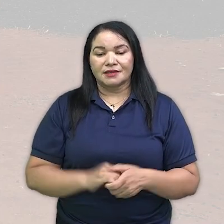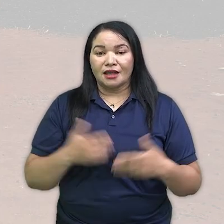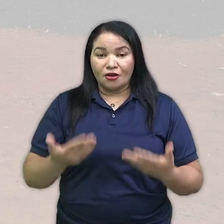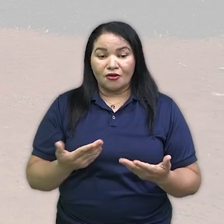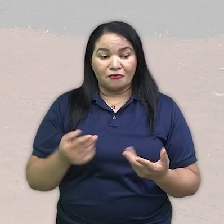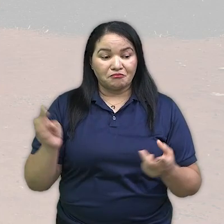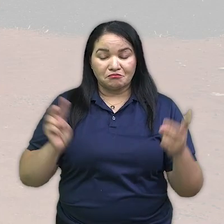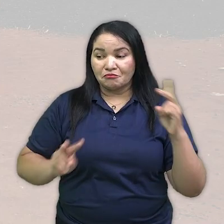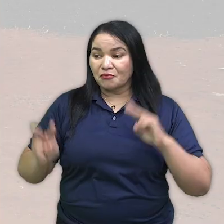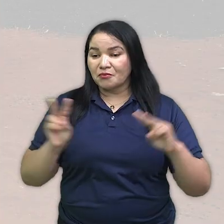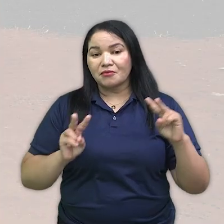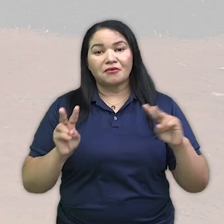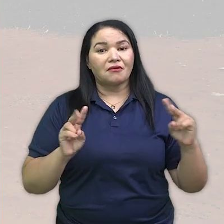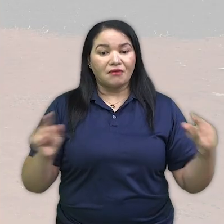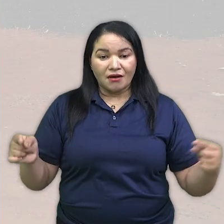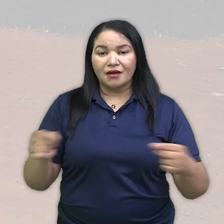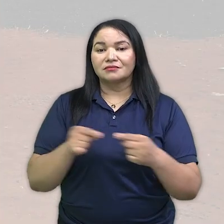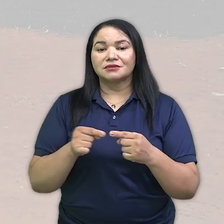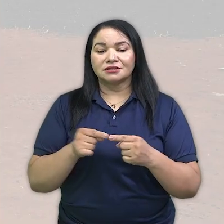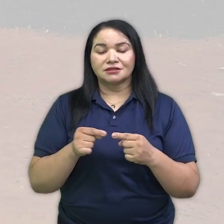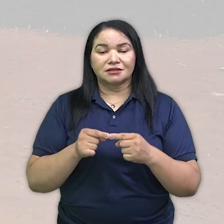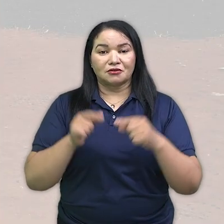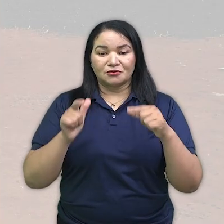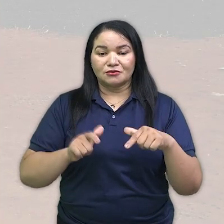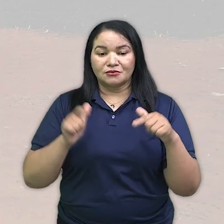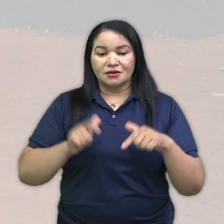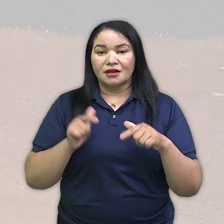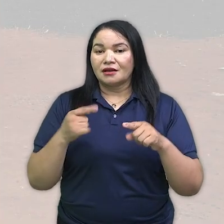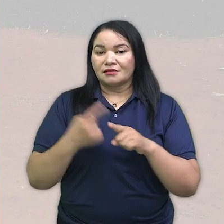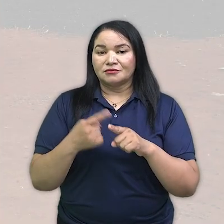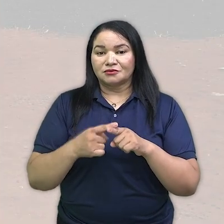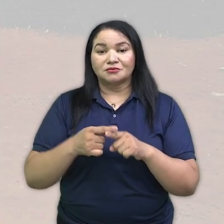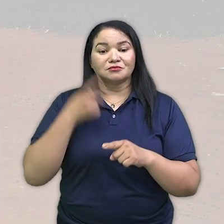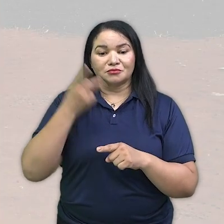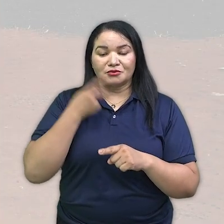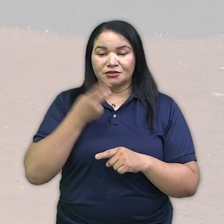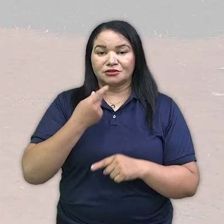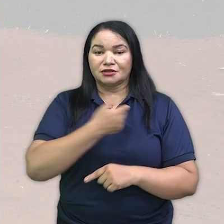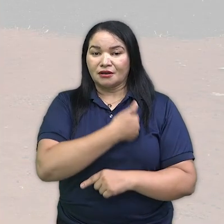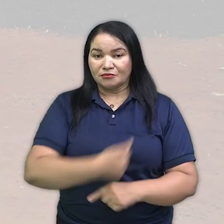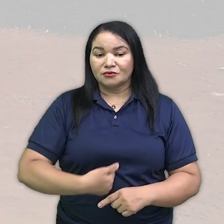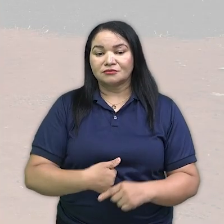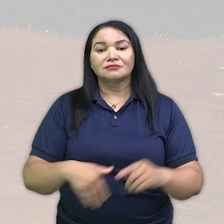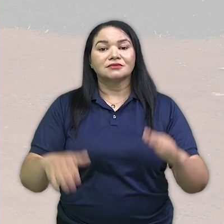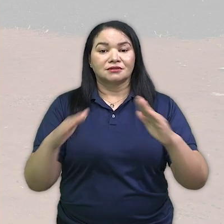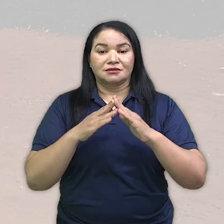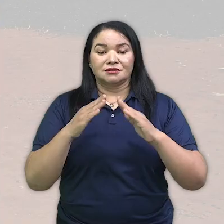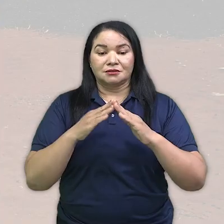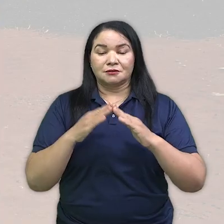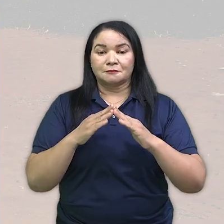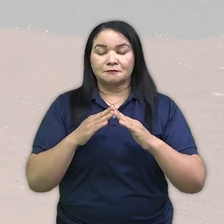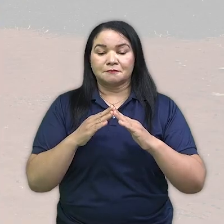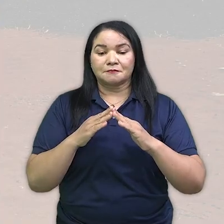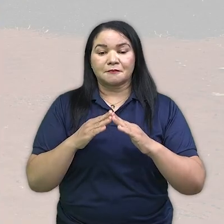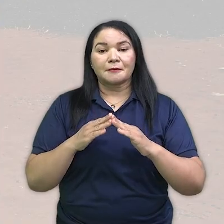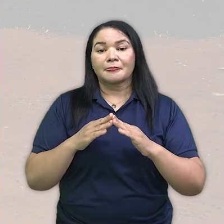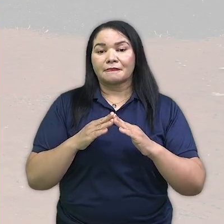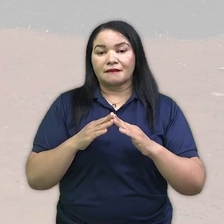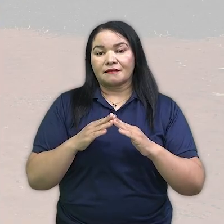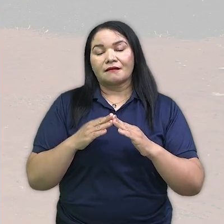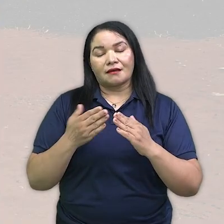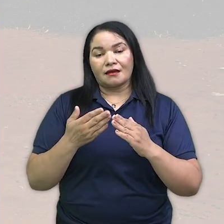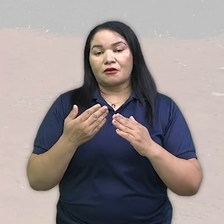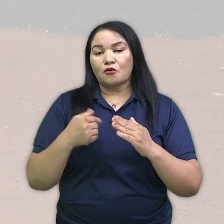tá bom? E é por isso que nós estamos aqui. Eu estou aqui porque isso aqui é uma política pública, habitacional. Não é verdade?